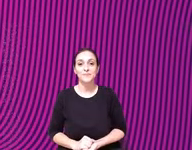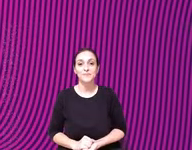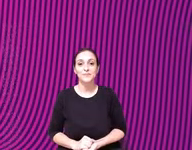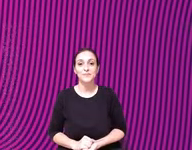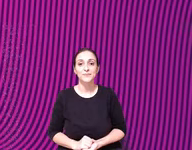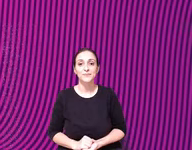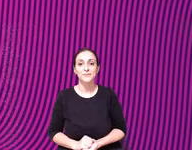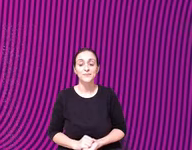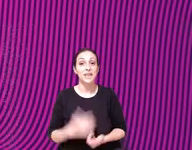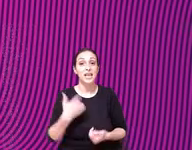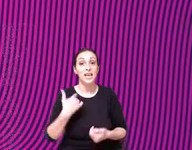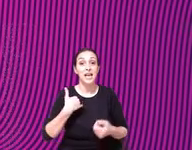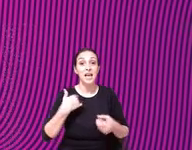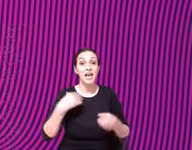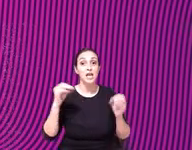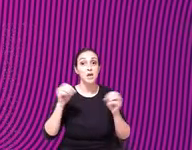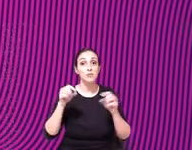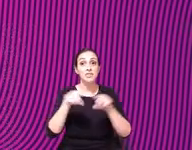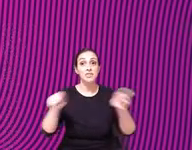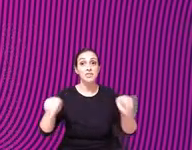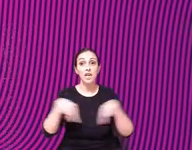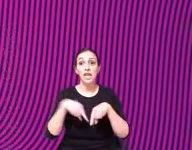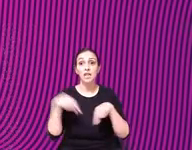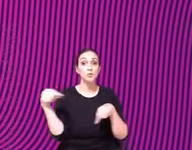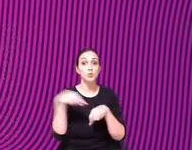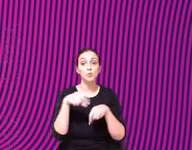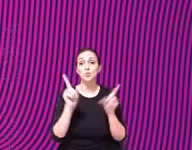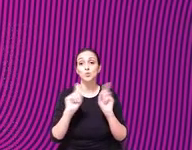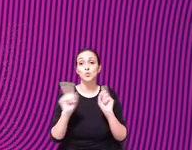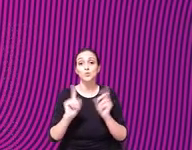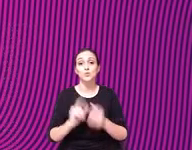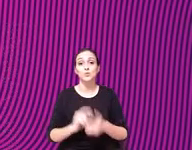Eu estou fora da sala.